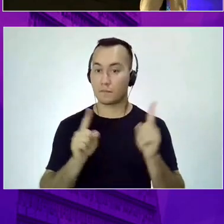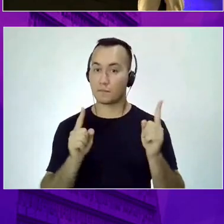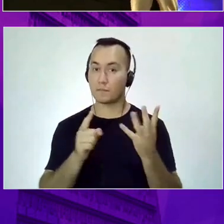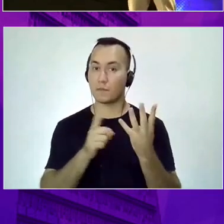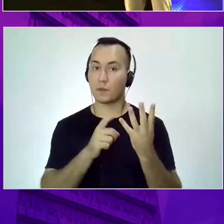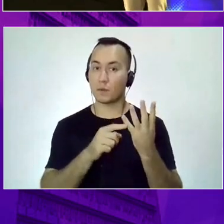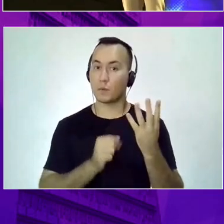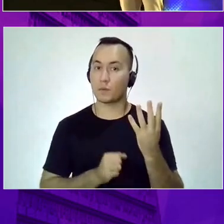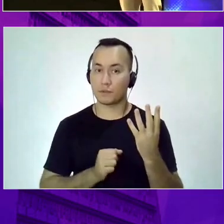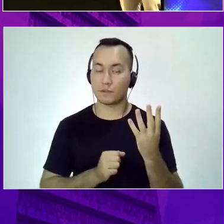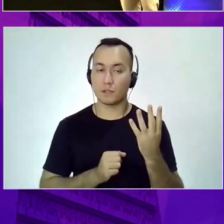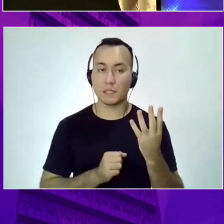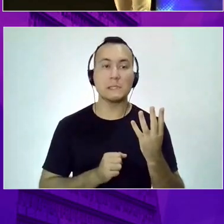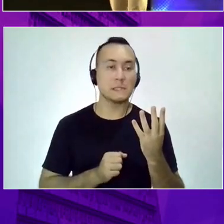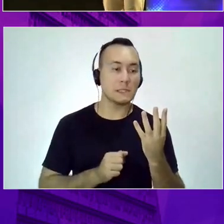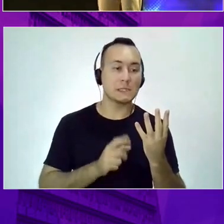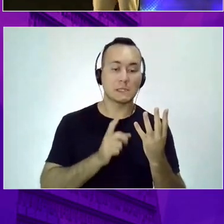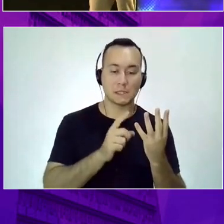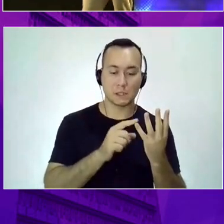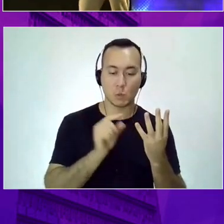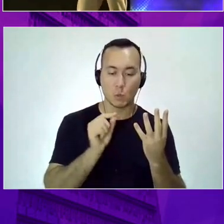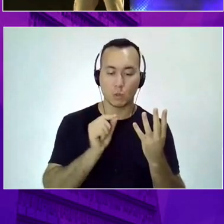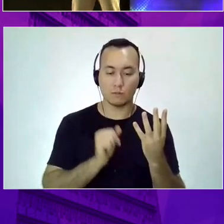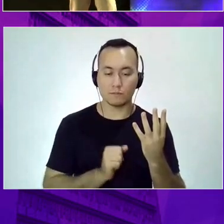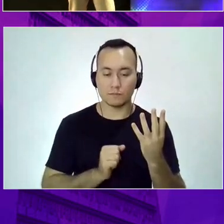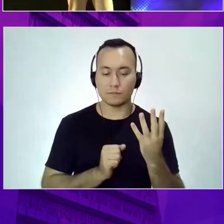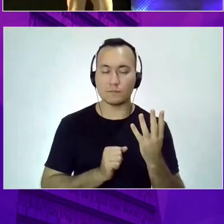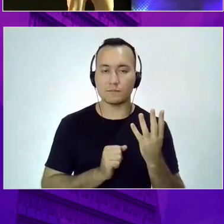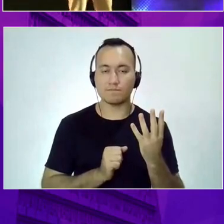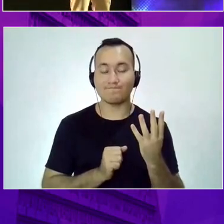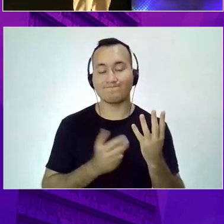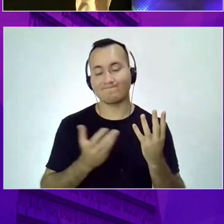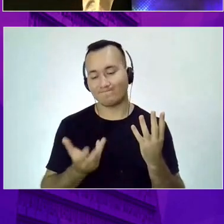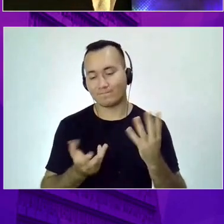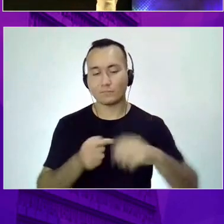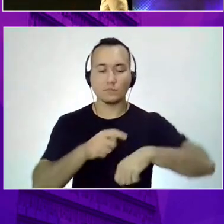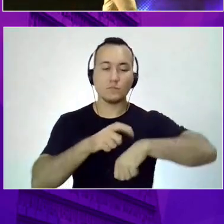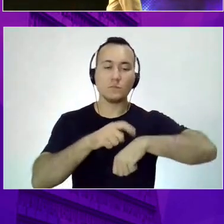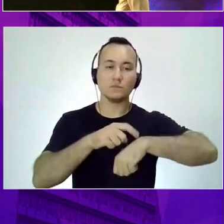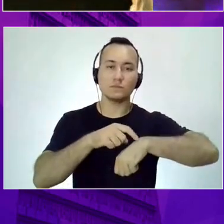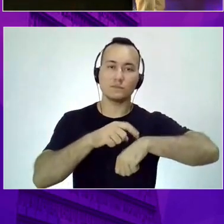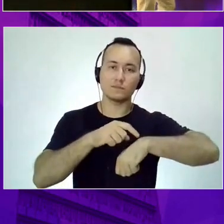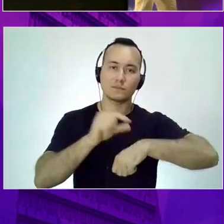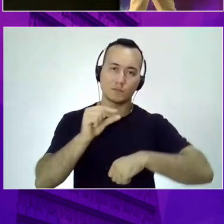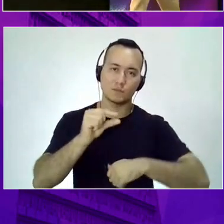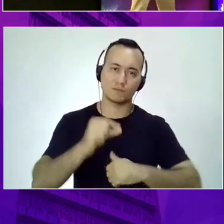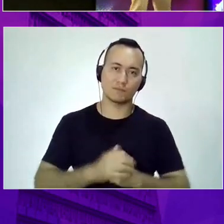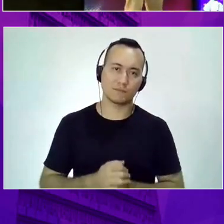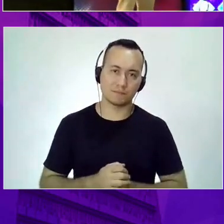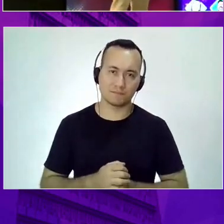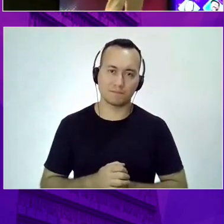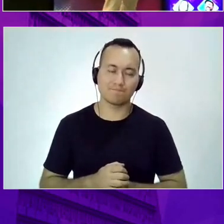quando a gente olhou para a realidade, ela era bastante diferente daquilo que a gente estava imaginando.